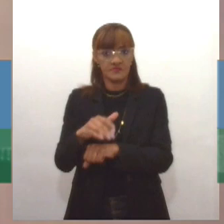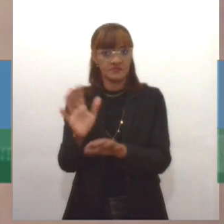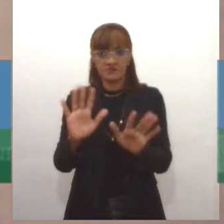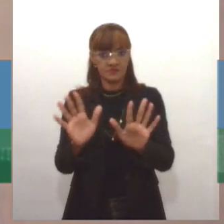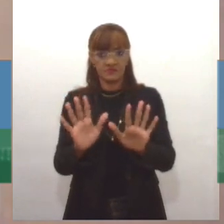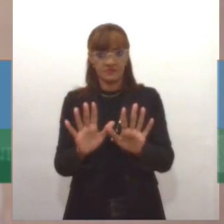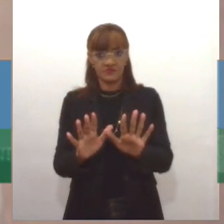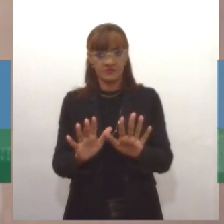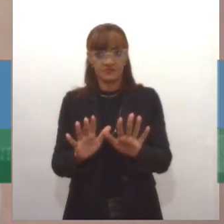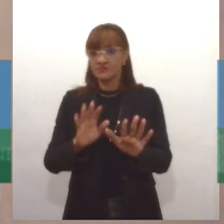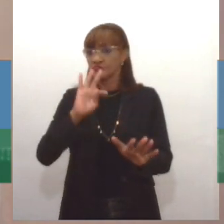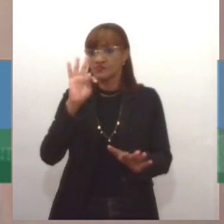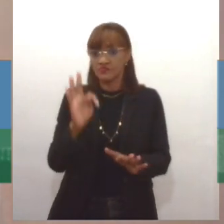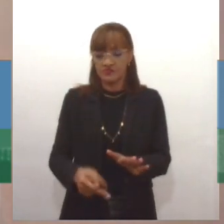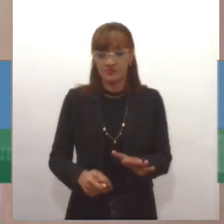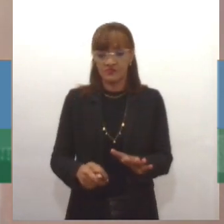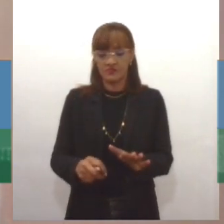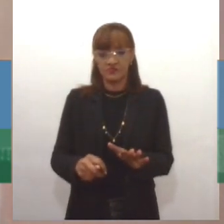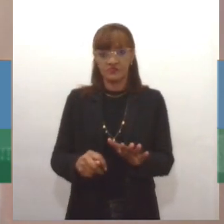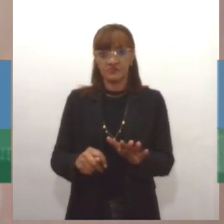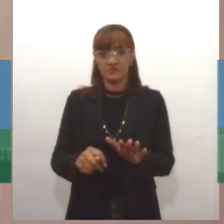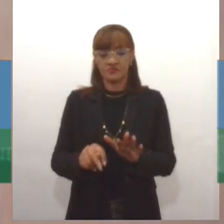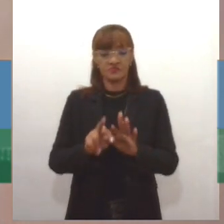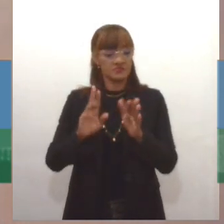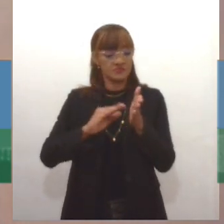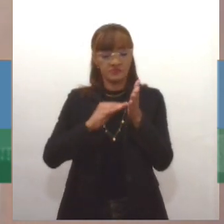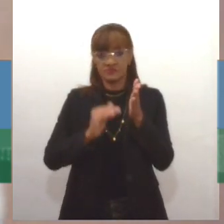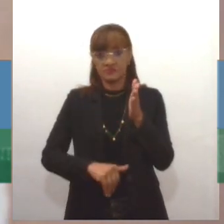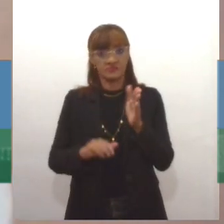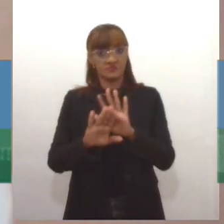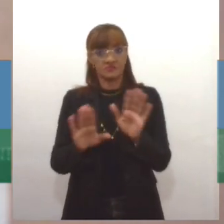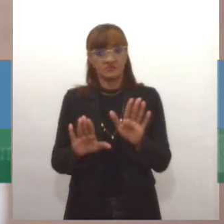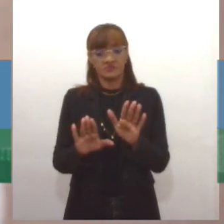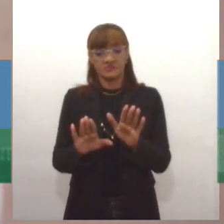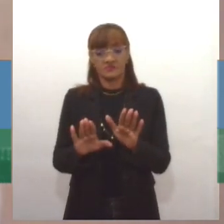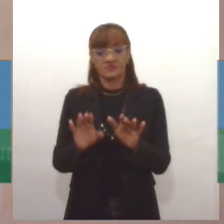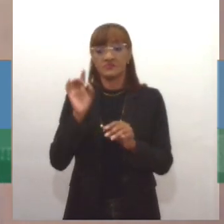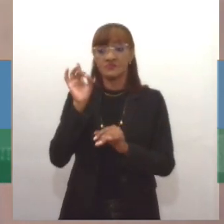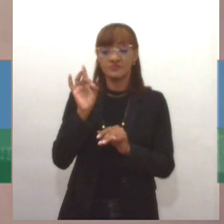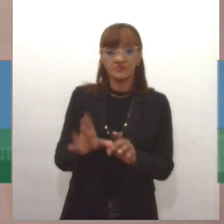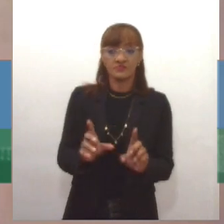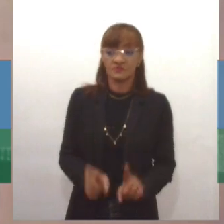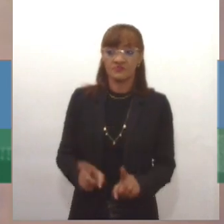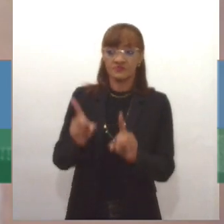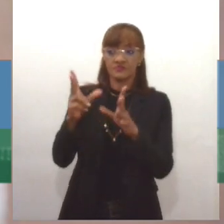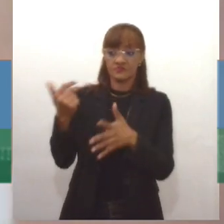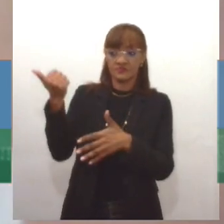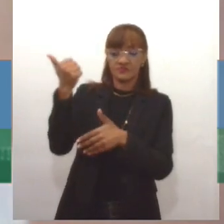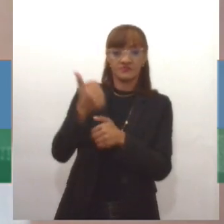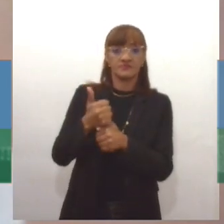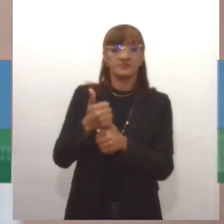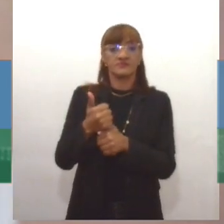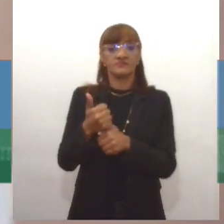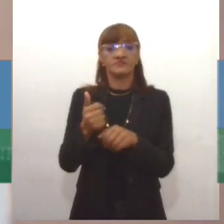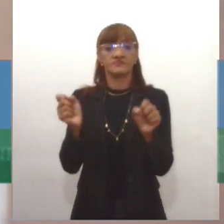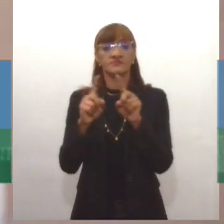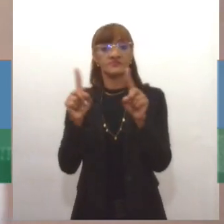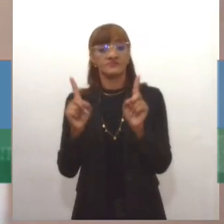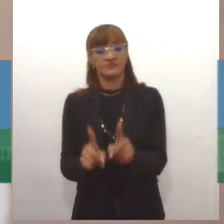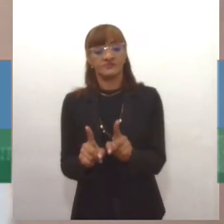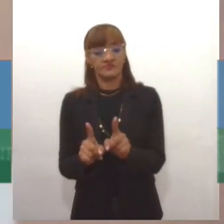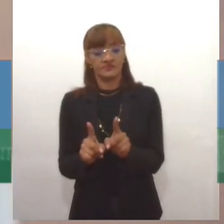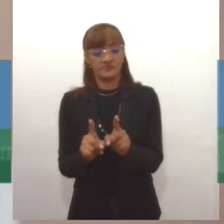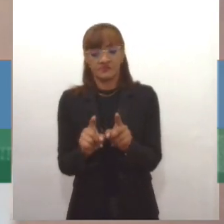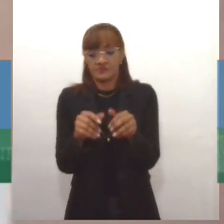de pessoal desde o início. É só a terceirização que substitui servidor público. Então, tem que ser uma atividade